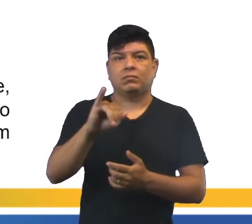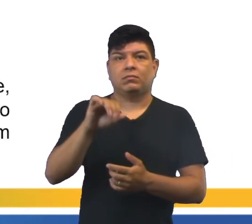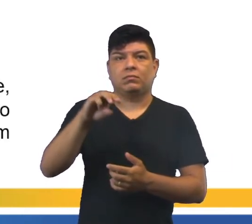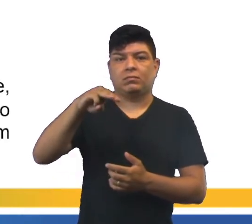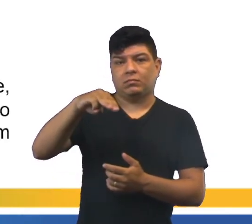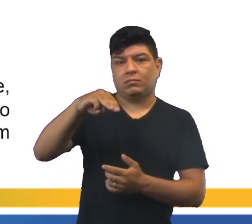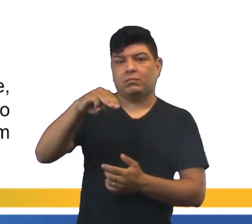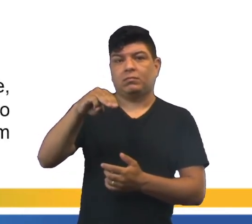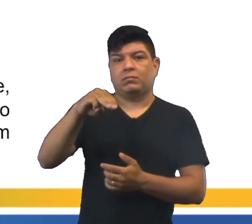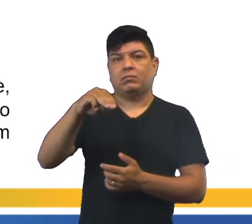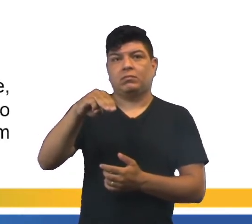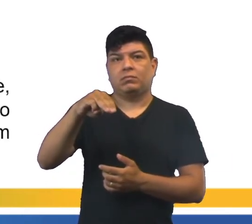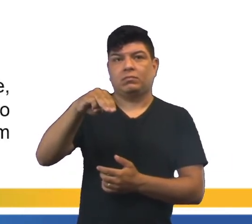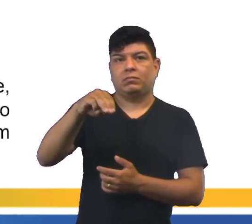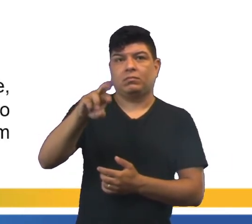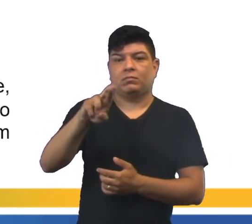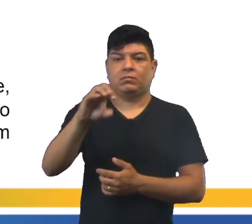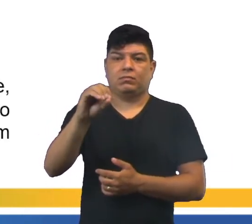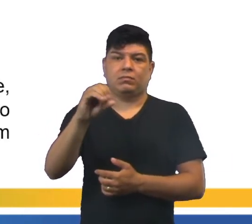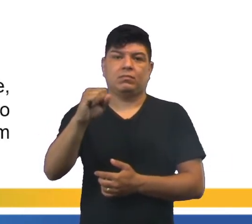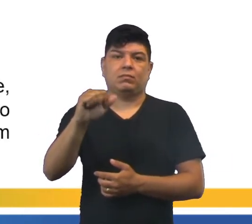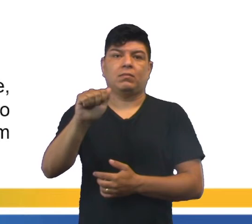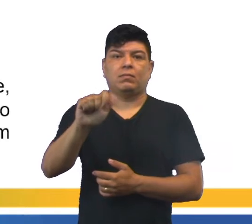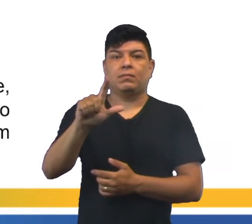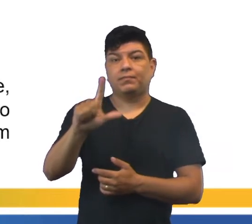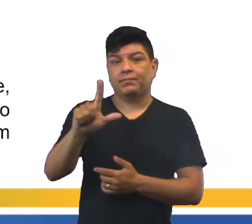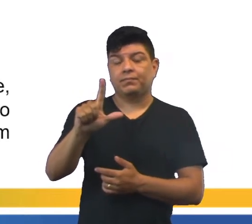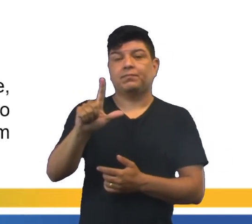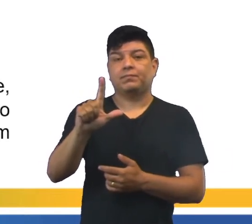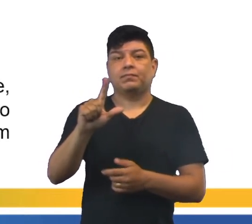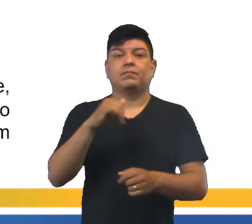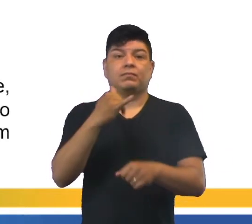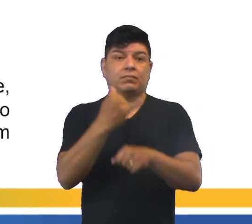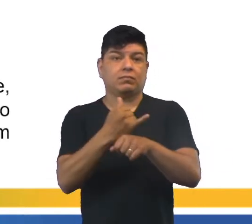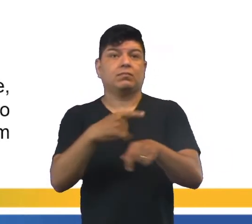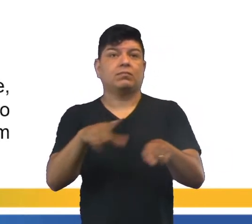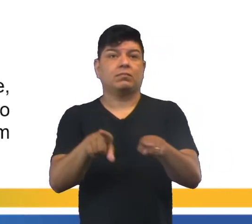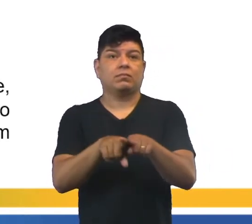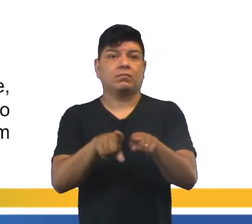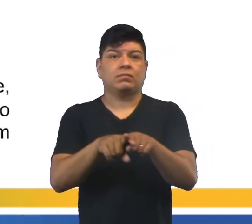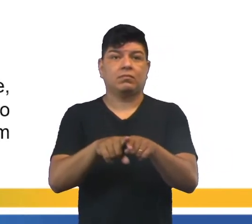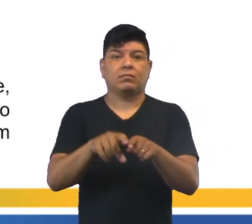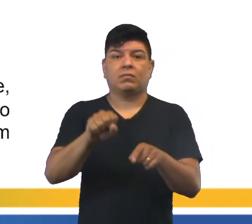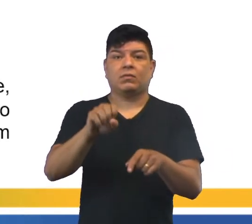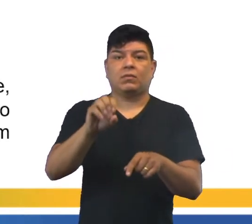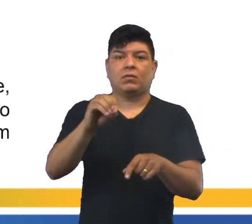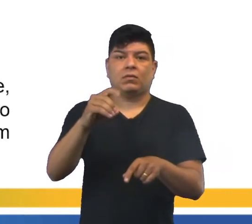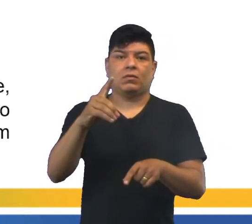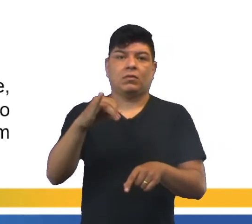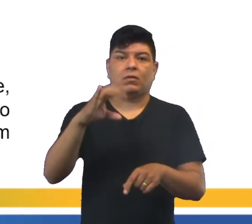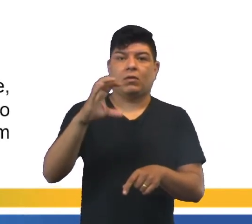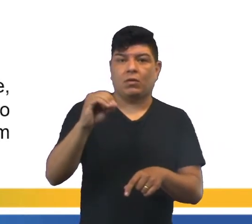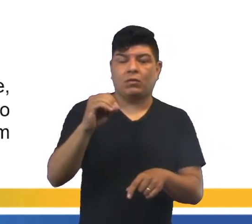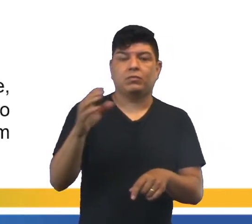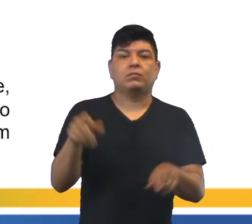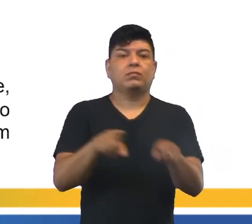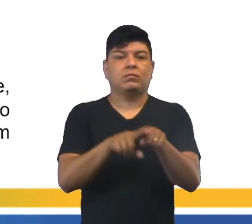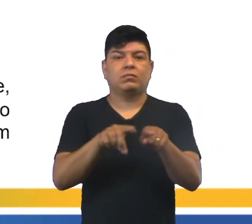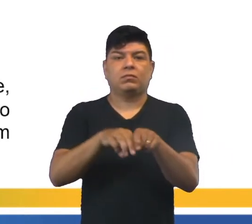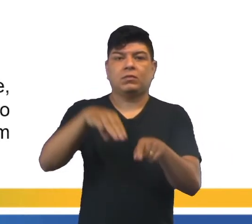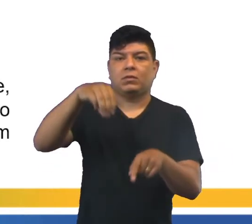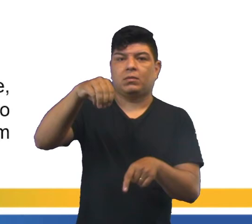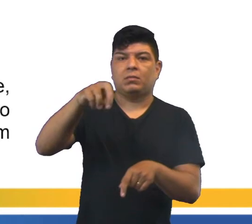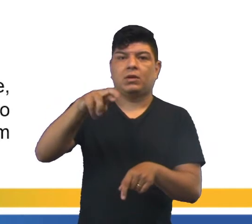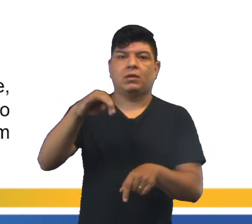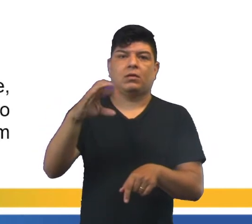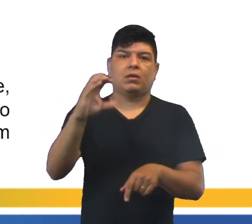timerossal, né, que no caso é essa substância aqui, ela tem como metal o sódio e o mercúrio, né?